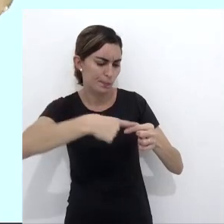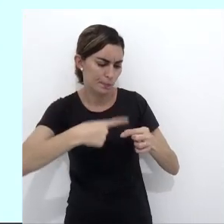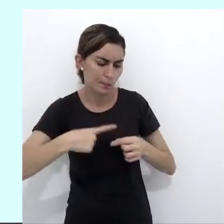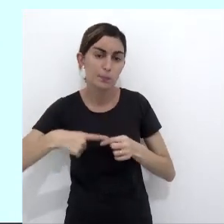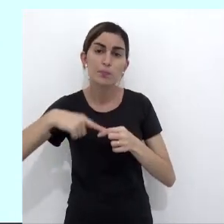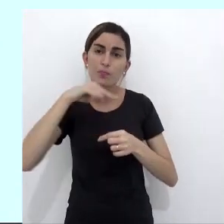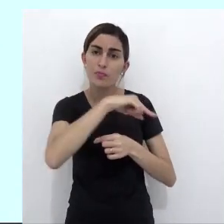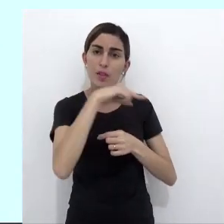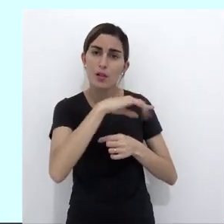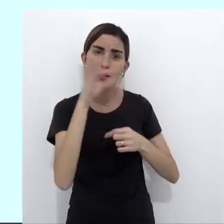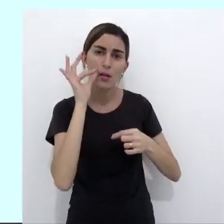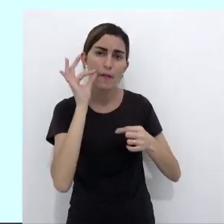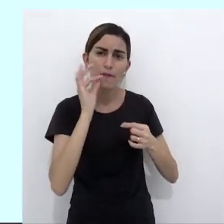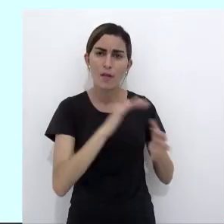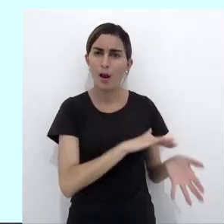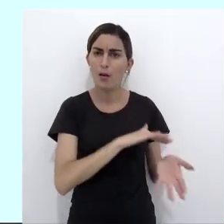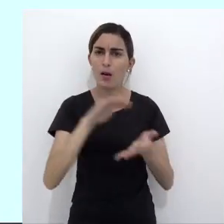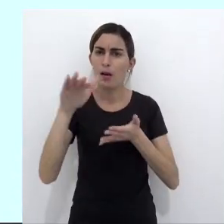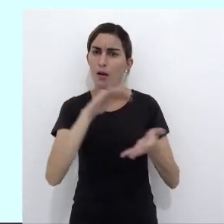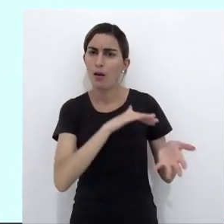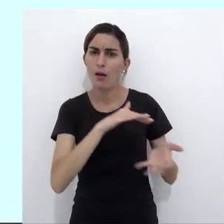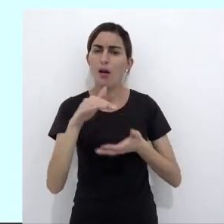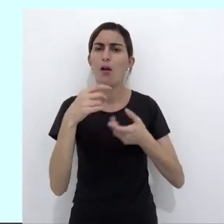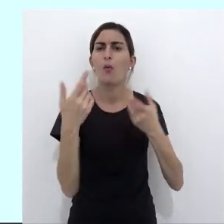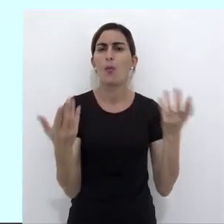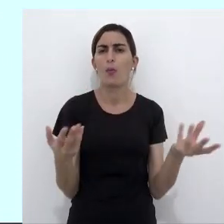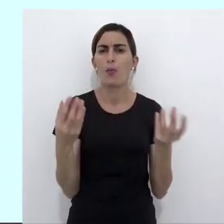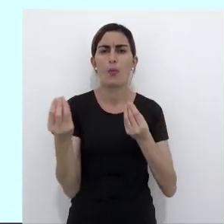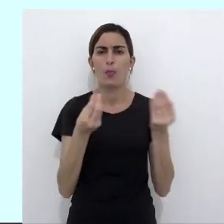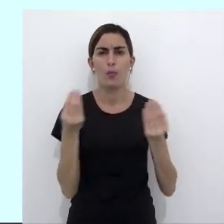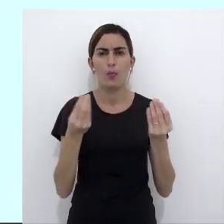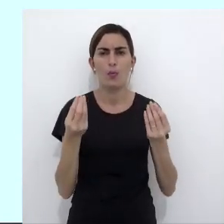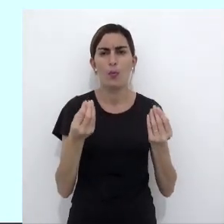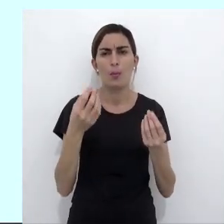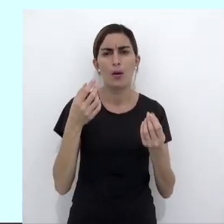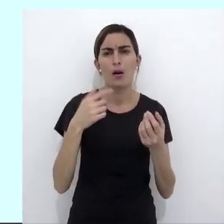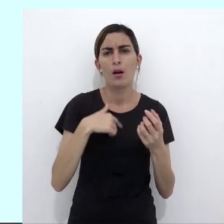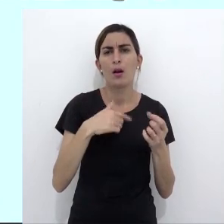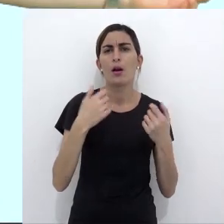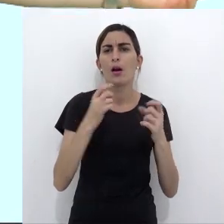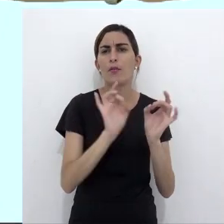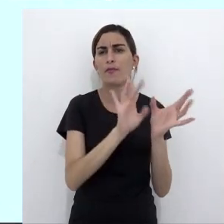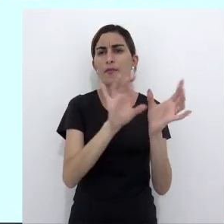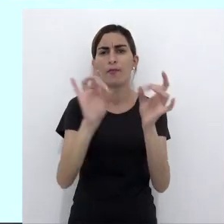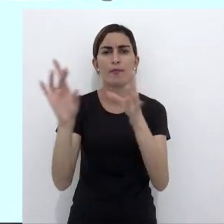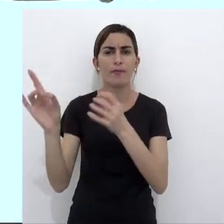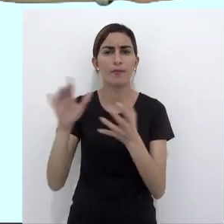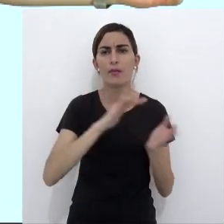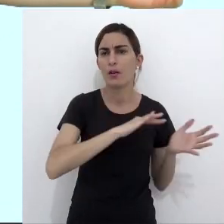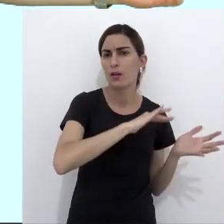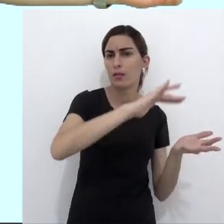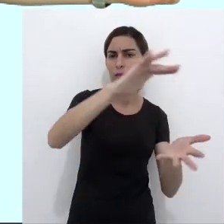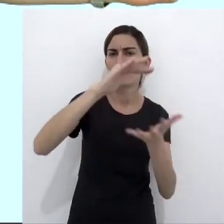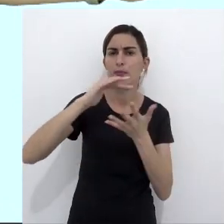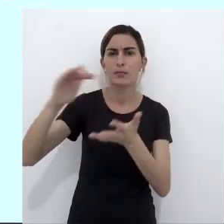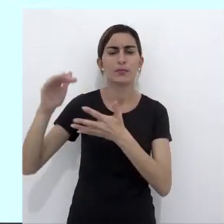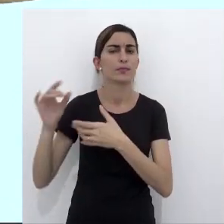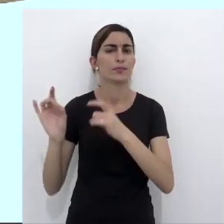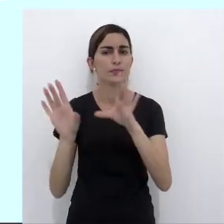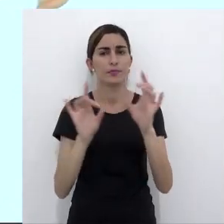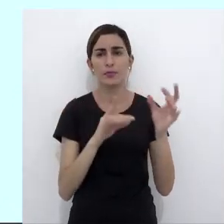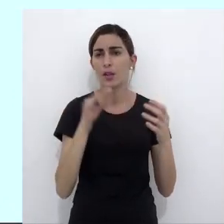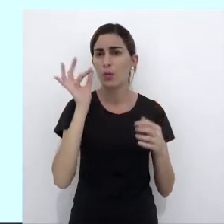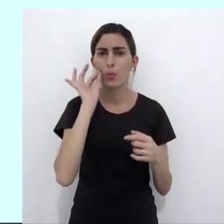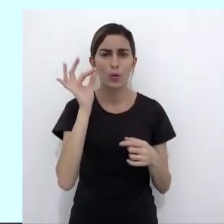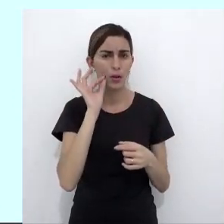esse café era na realidade uma agricultura exportadora. Ou seja, o